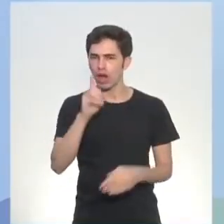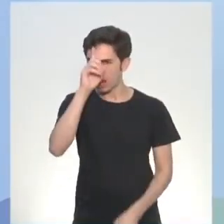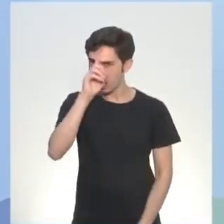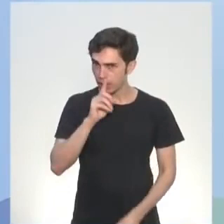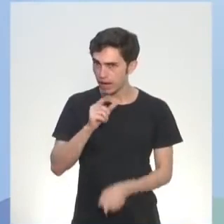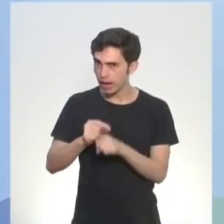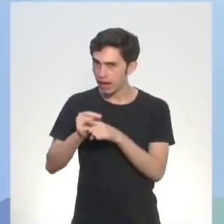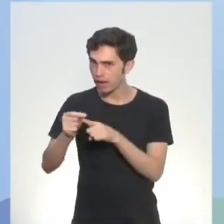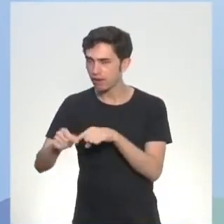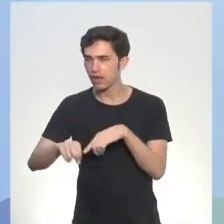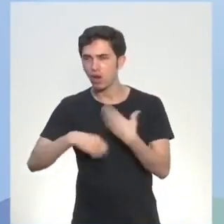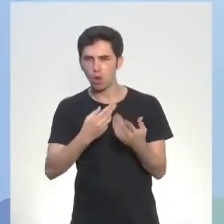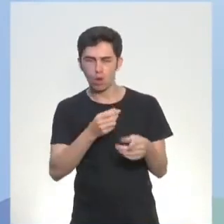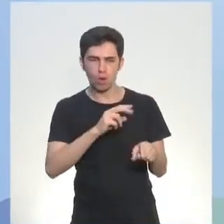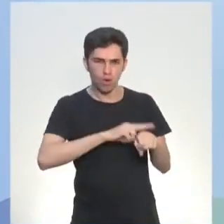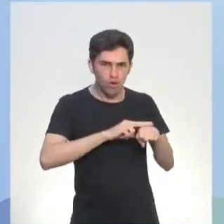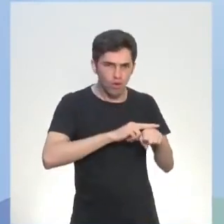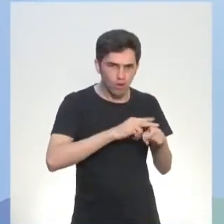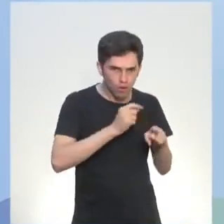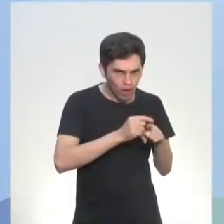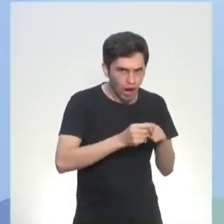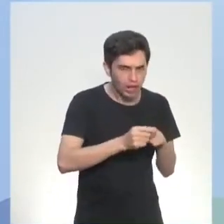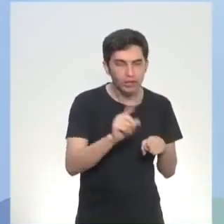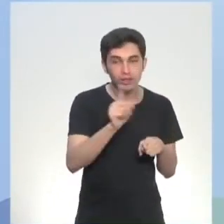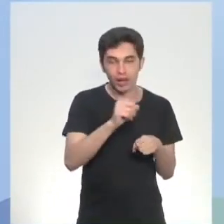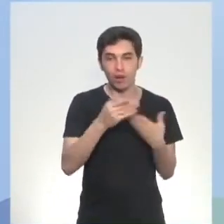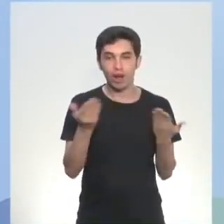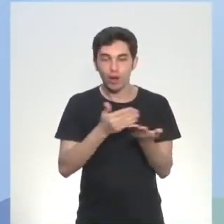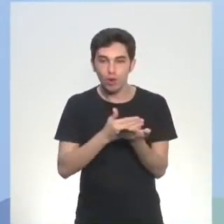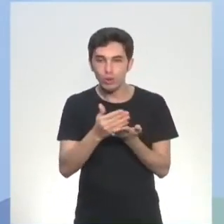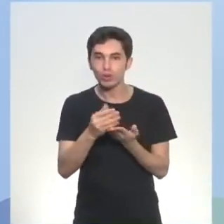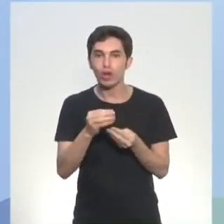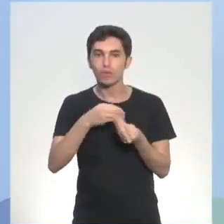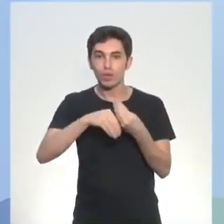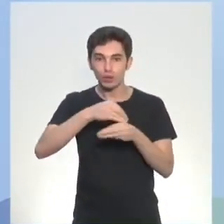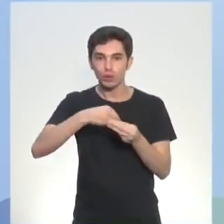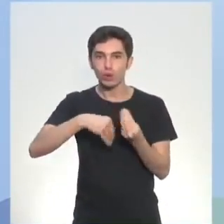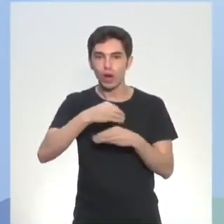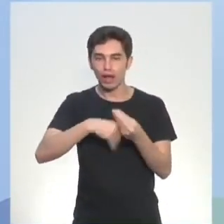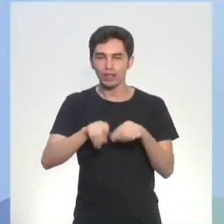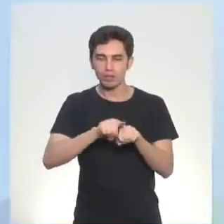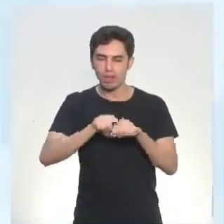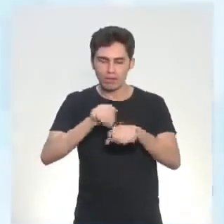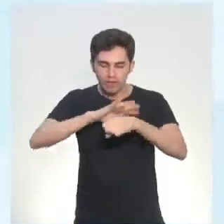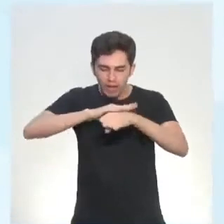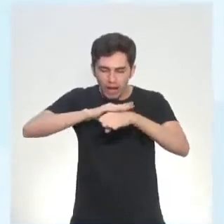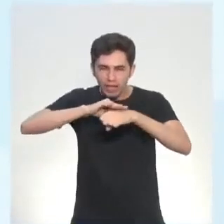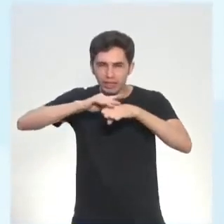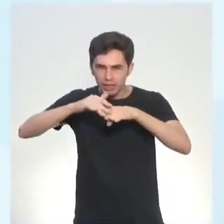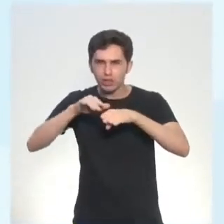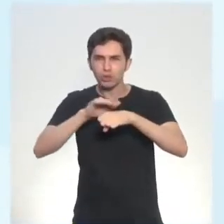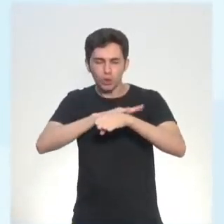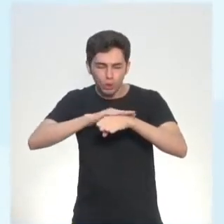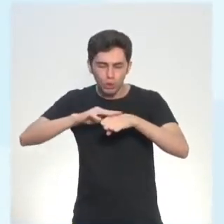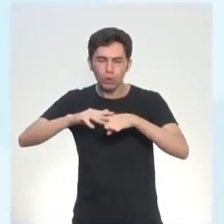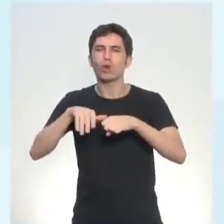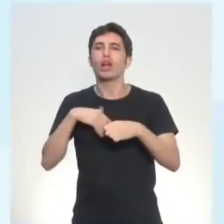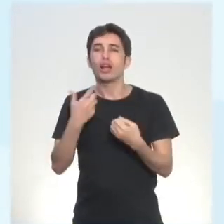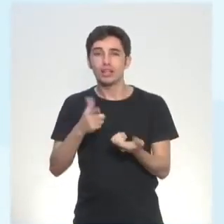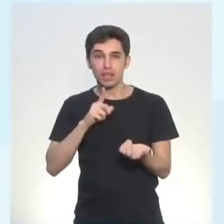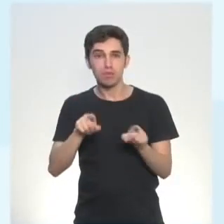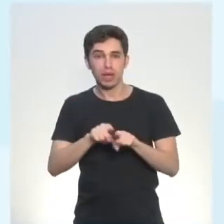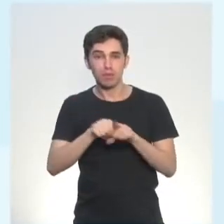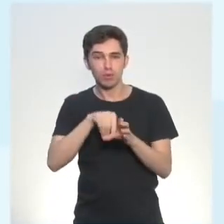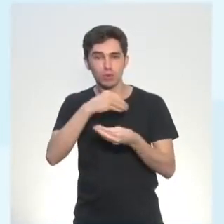ou verde, mas ele começou a misturar a superfície das ervilhas, a textura dessas ervilhas, né? E aí ele viu ali,